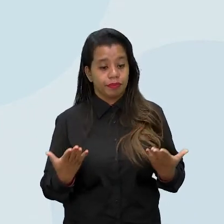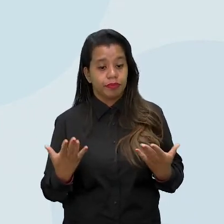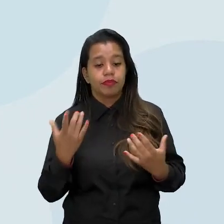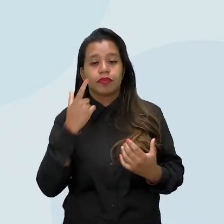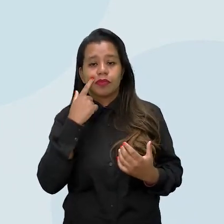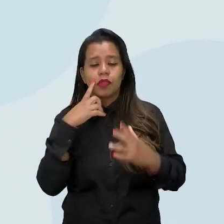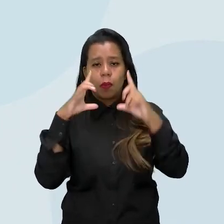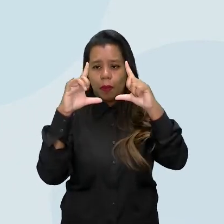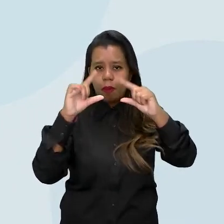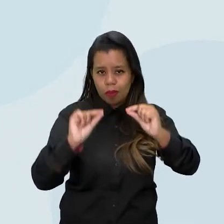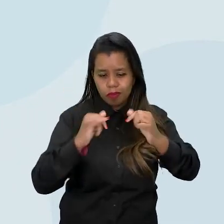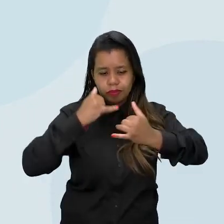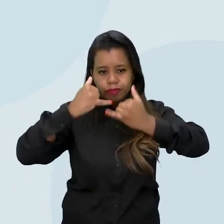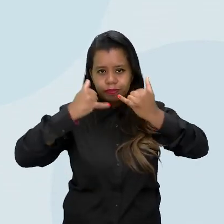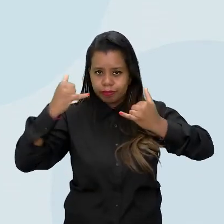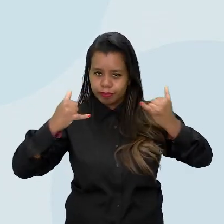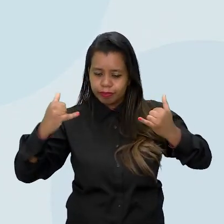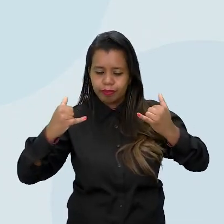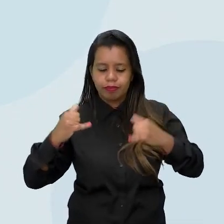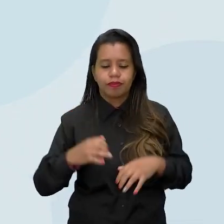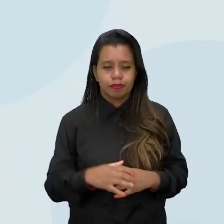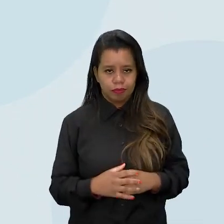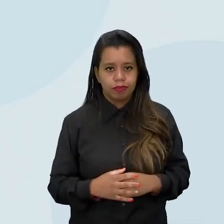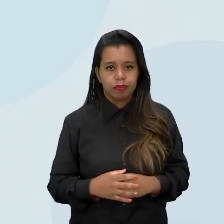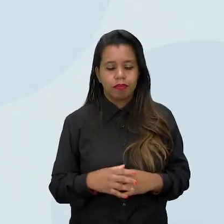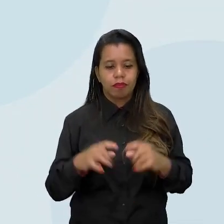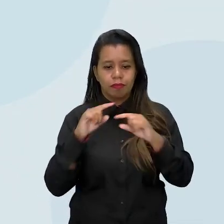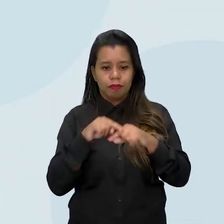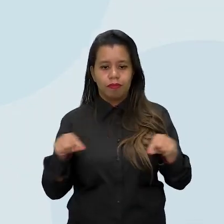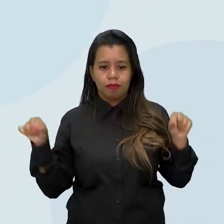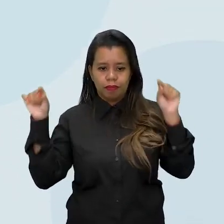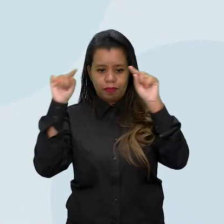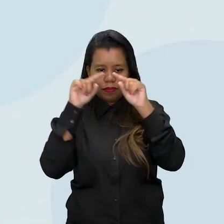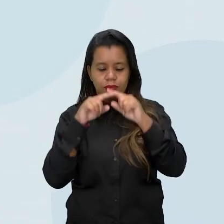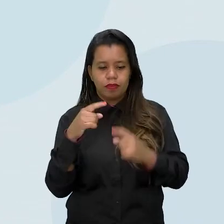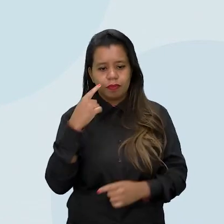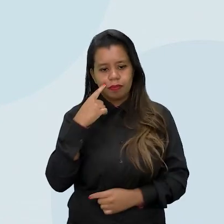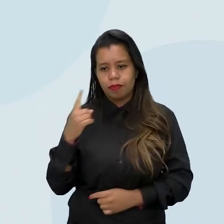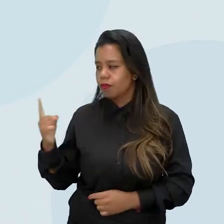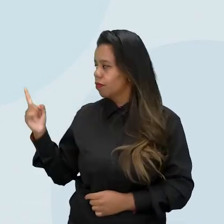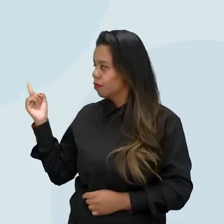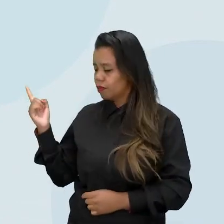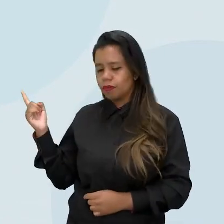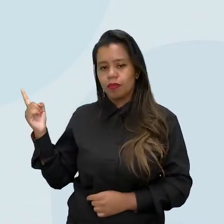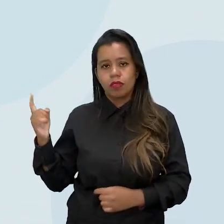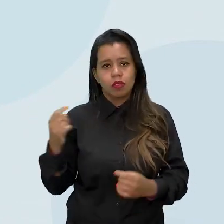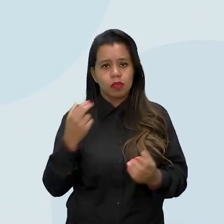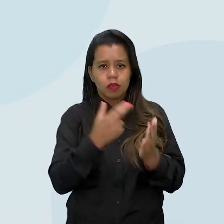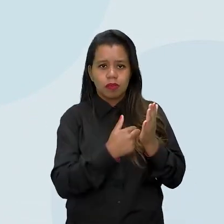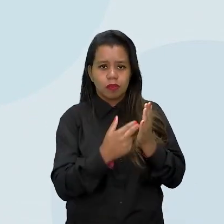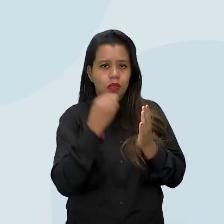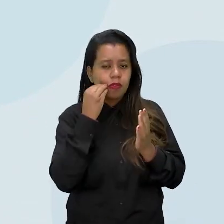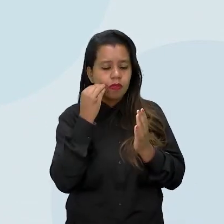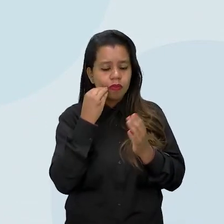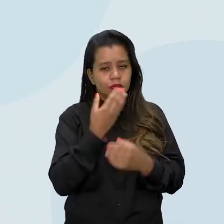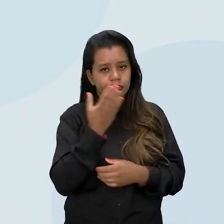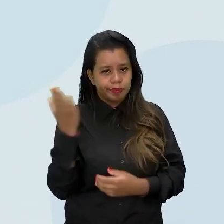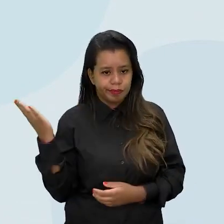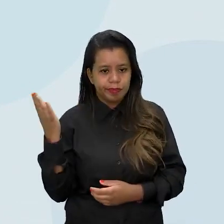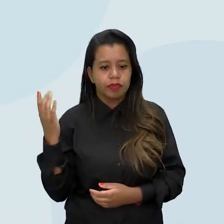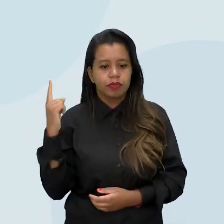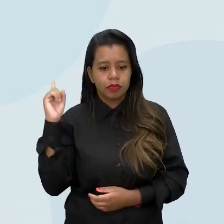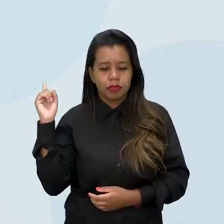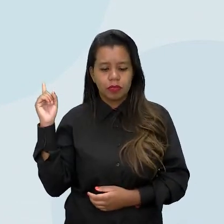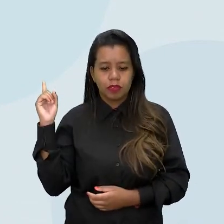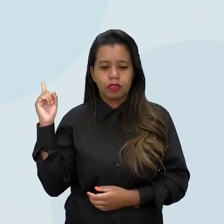dar uma reduzida na passagem da corrente, tá certo? Aí, ó, outra representação esquemática também você pode